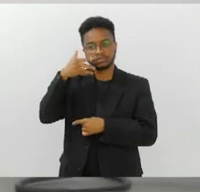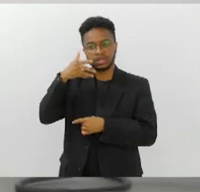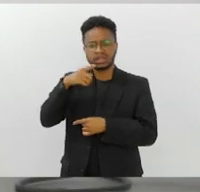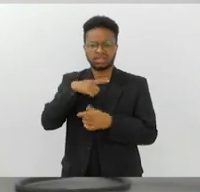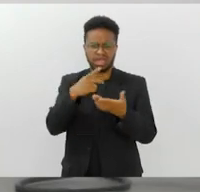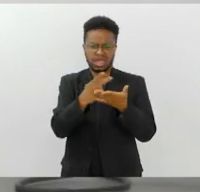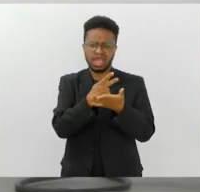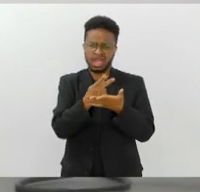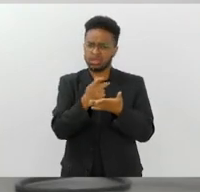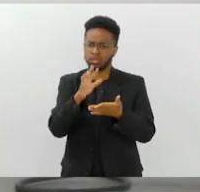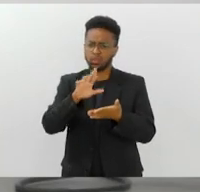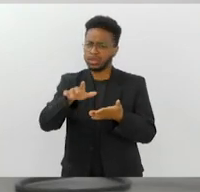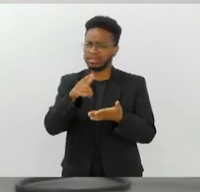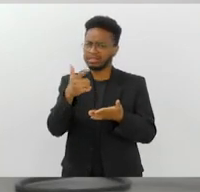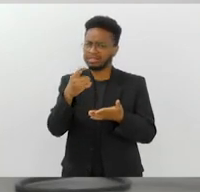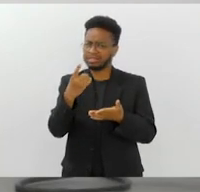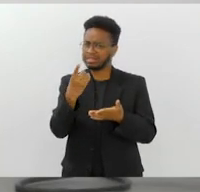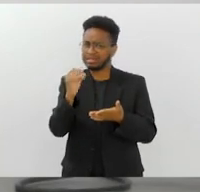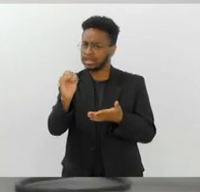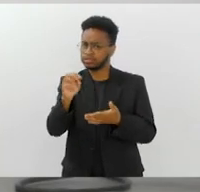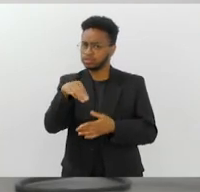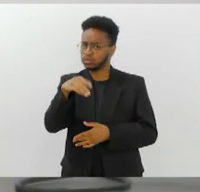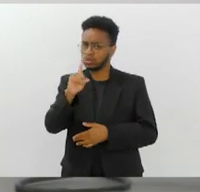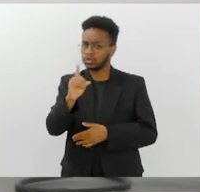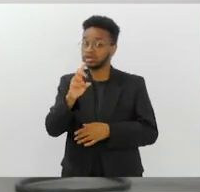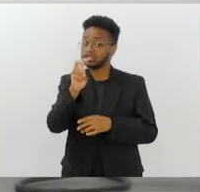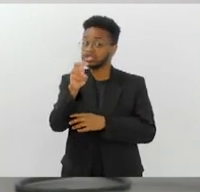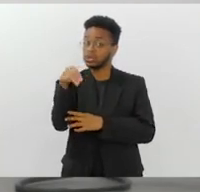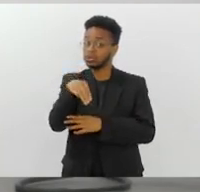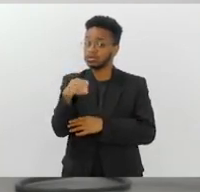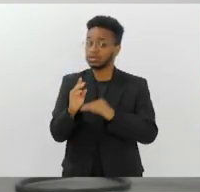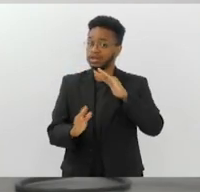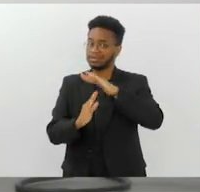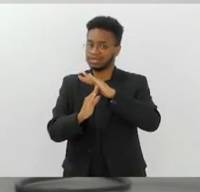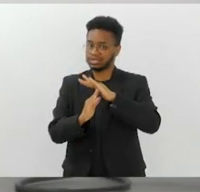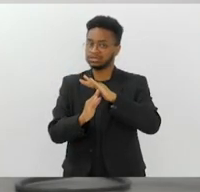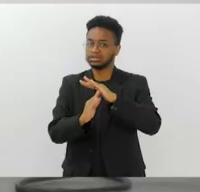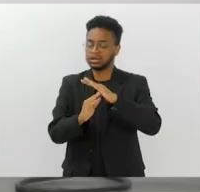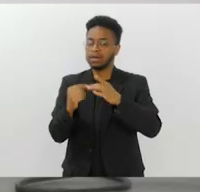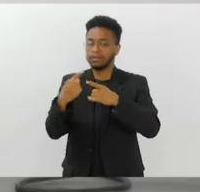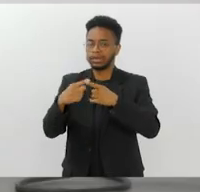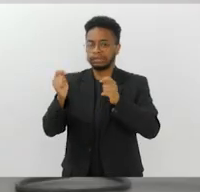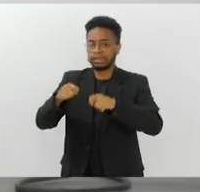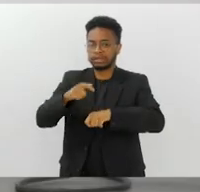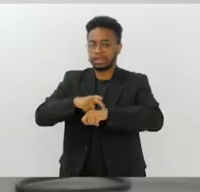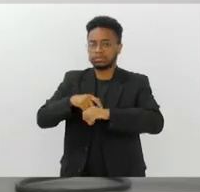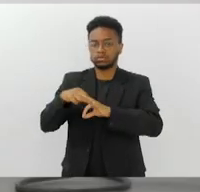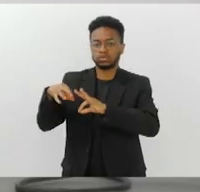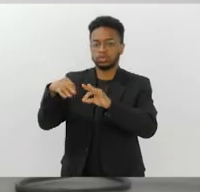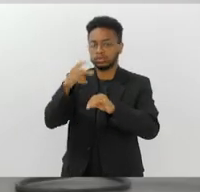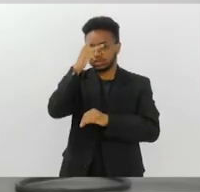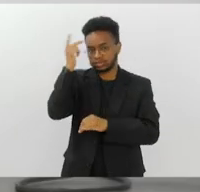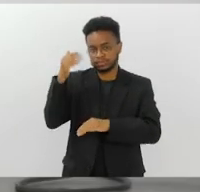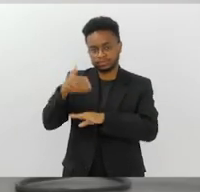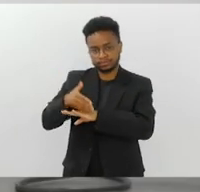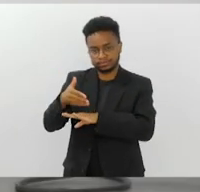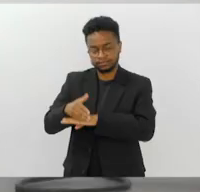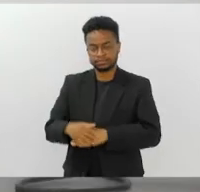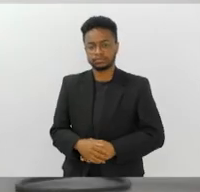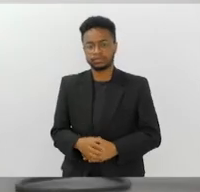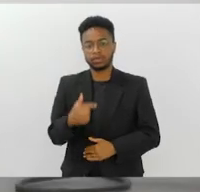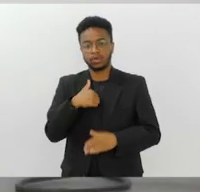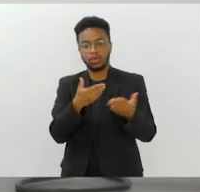aqui ô Ronaldo não é 10 minutos é 5 minutos todo mundo é 5 minutos para dar tempo de todos participarem Então chamo